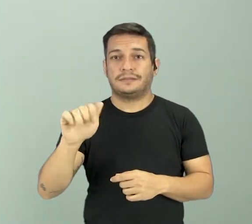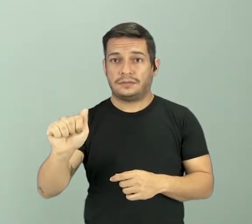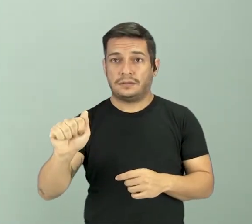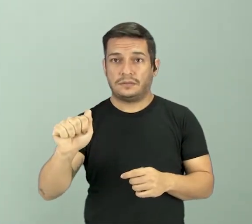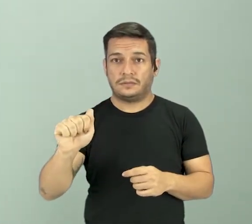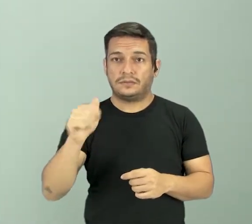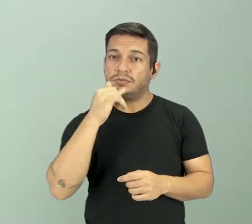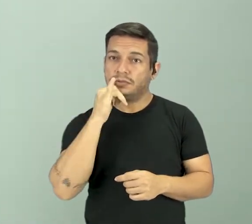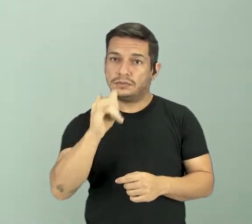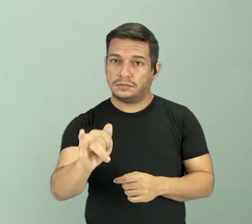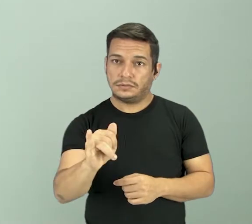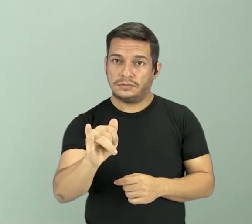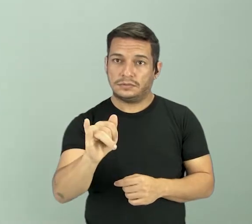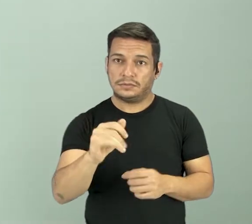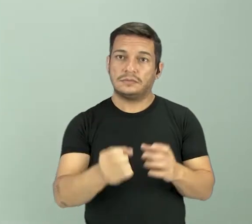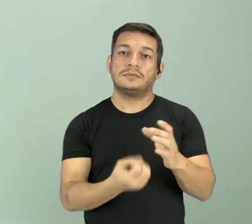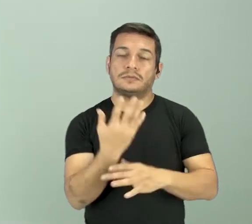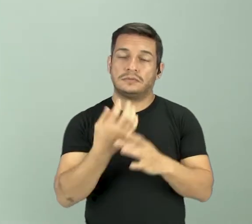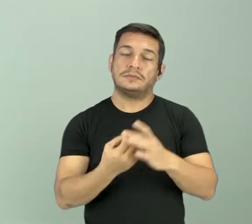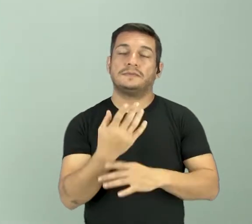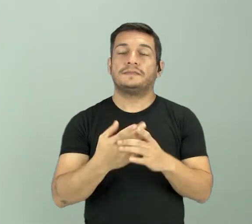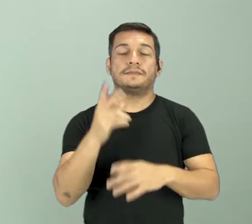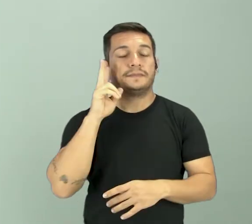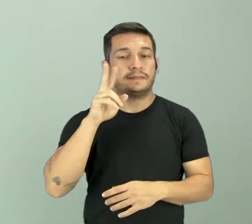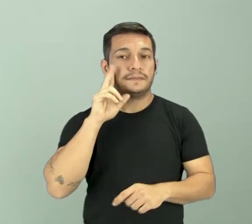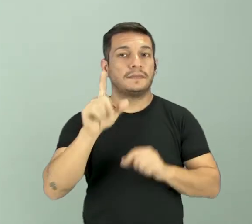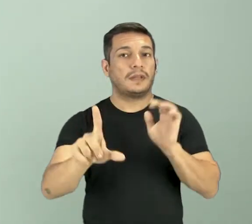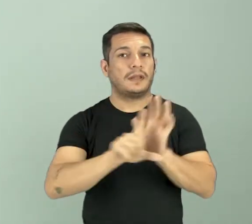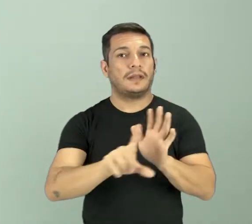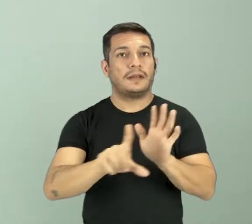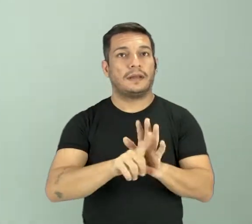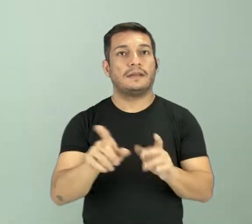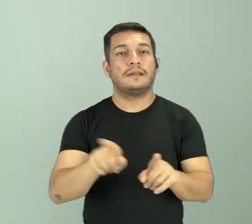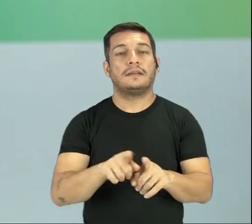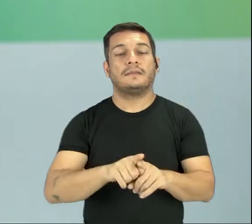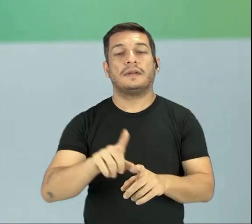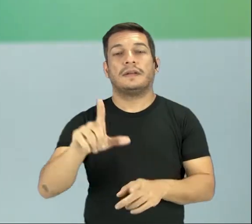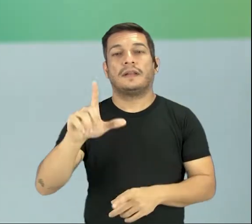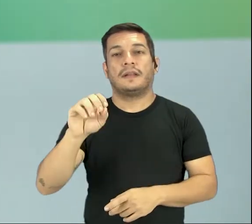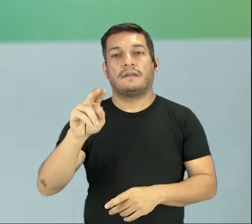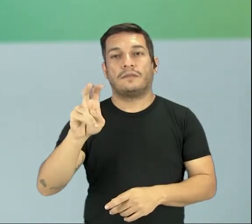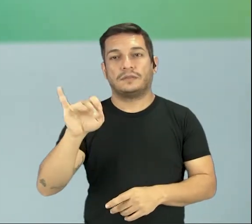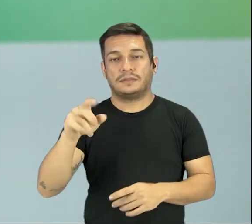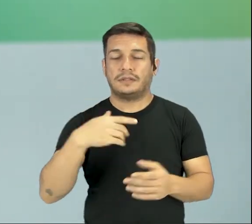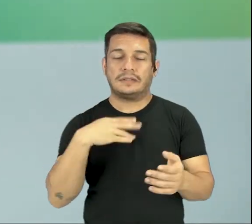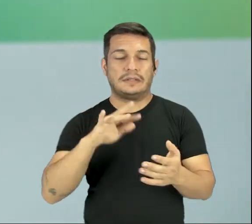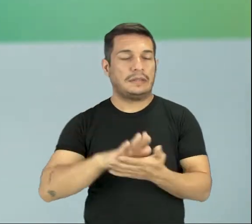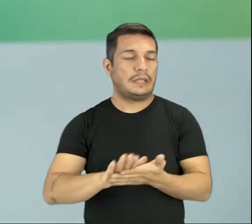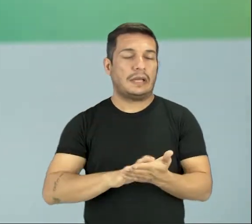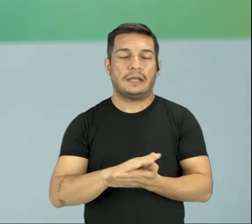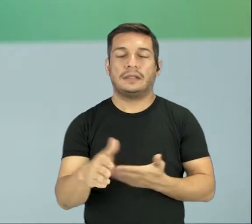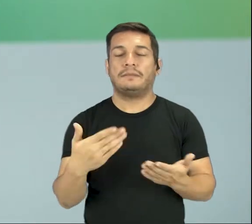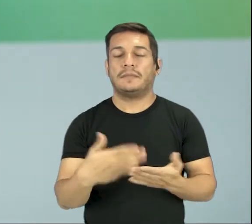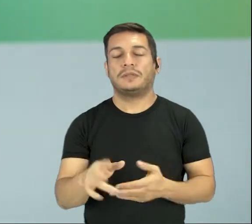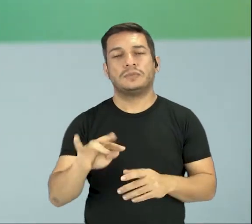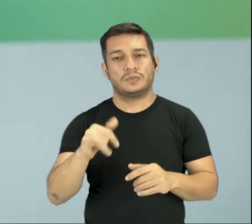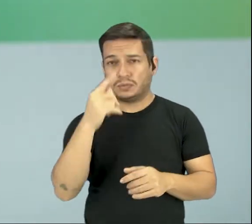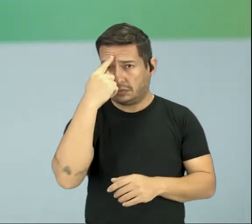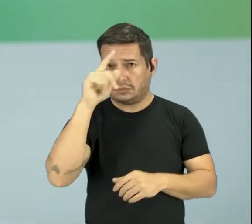aspas, de energia, que aí vamos relembrar a lei de Lavoisier, que diz que na natureza nada se perde, nada se cria, tudo se transforma.